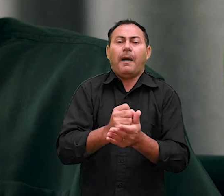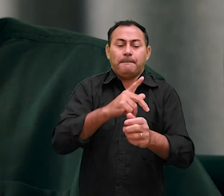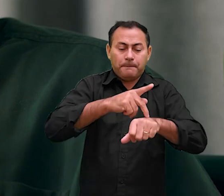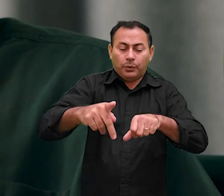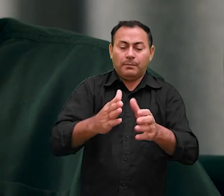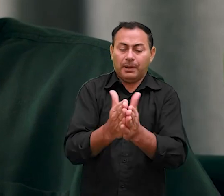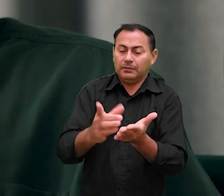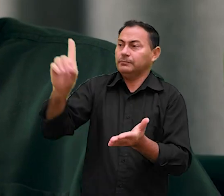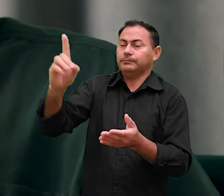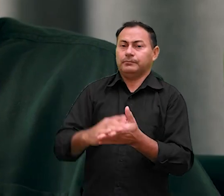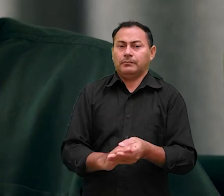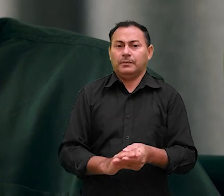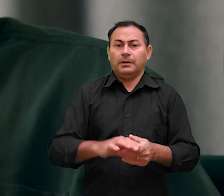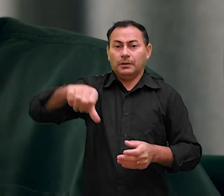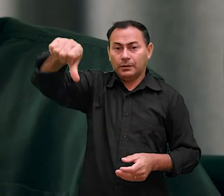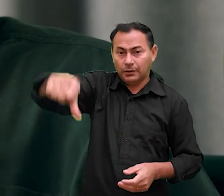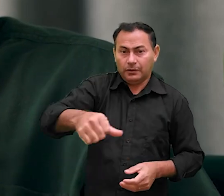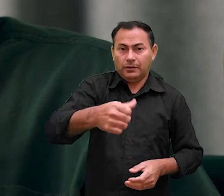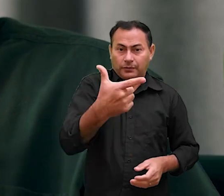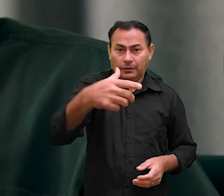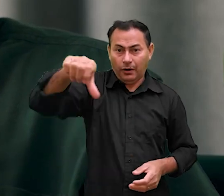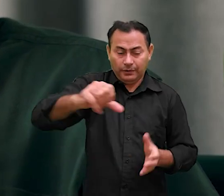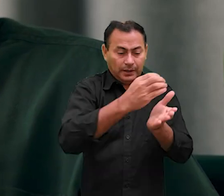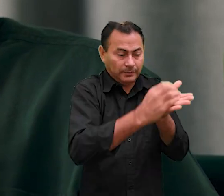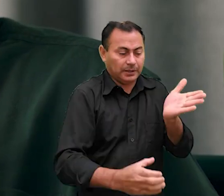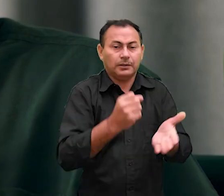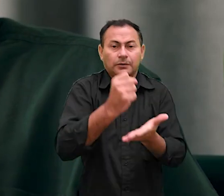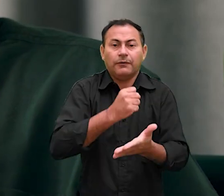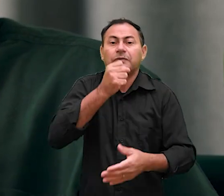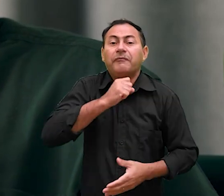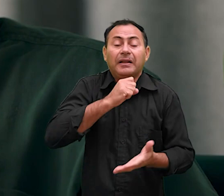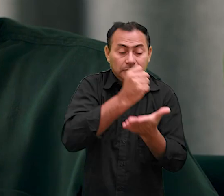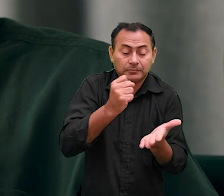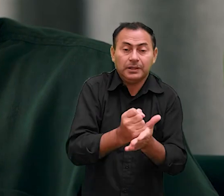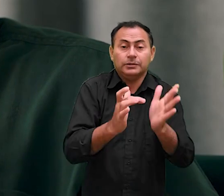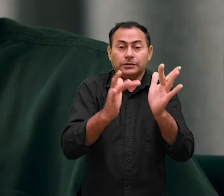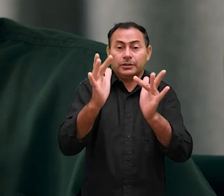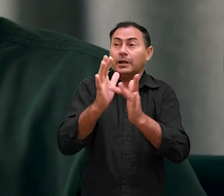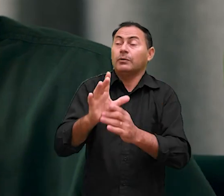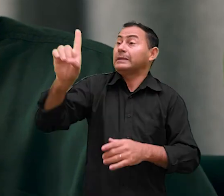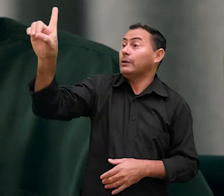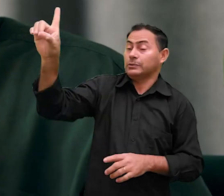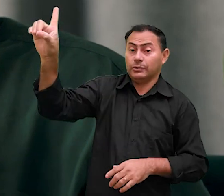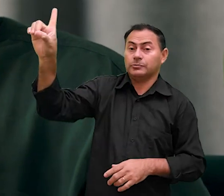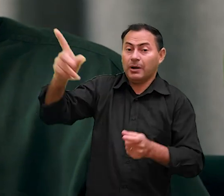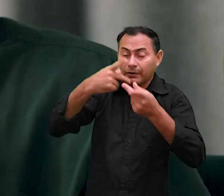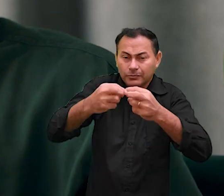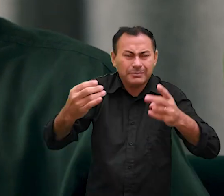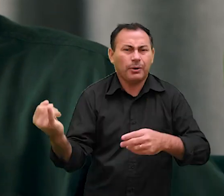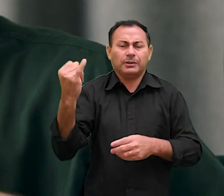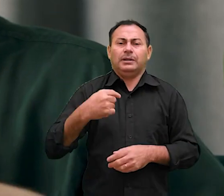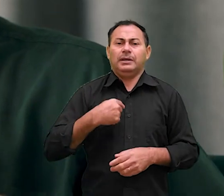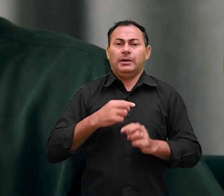pura palavra de Deus. E nos 929 capítulos do Velho Testamento, Deus disse algo muito importante para nós.